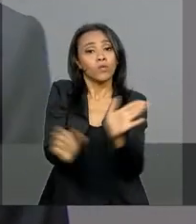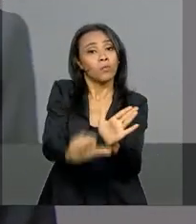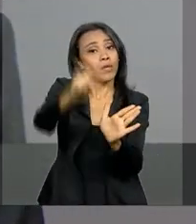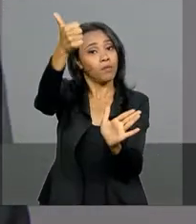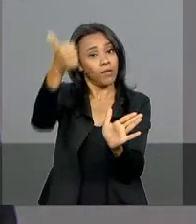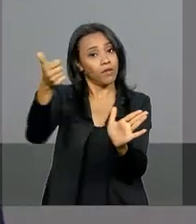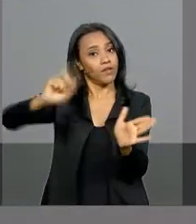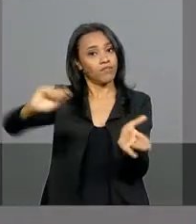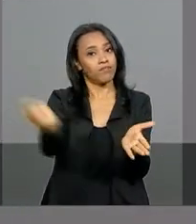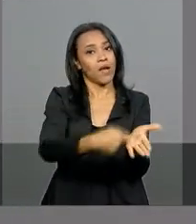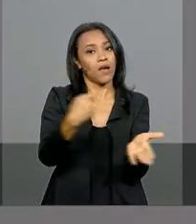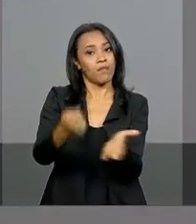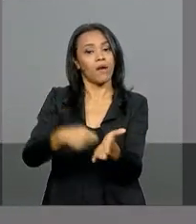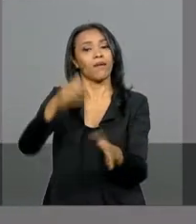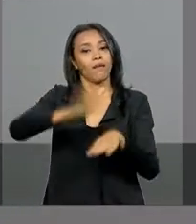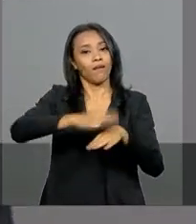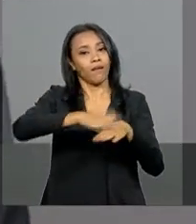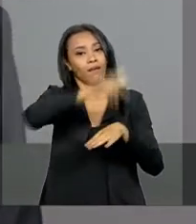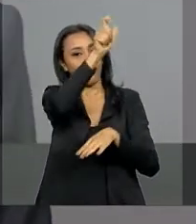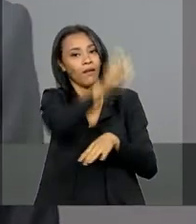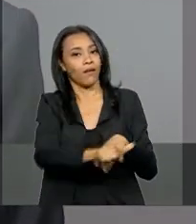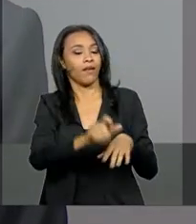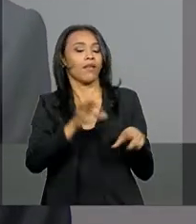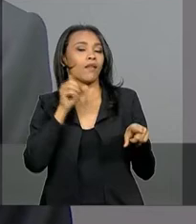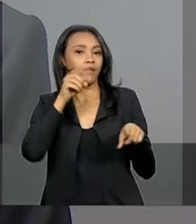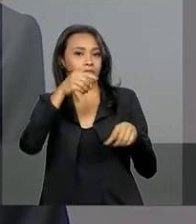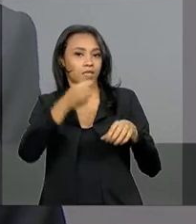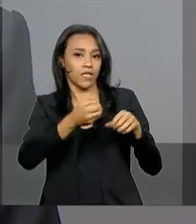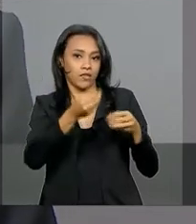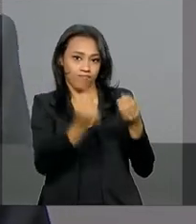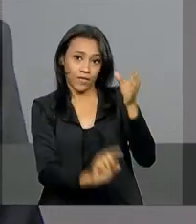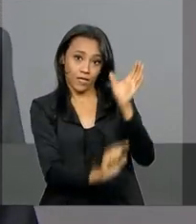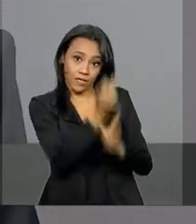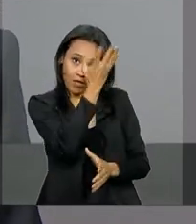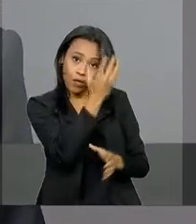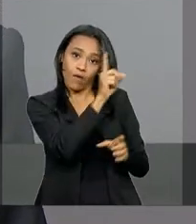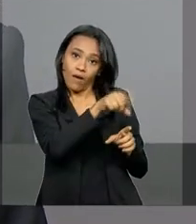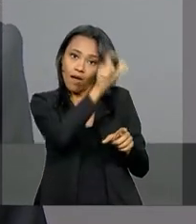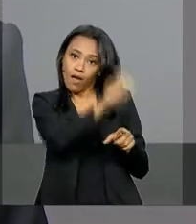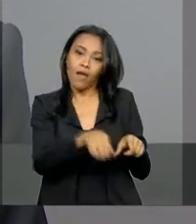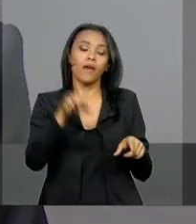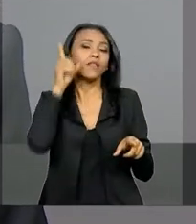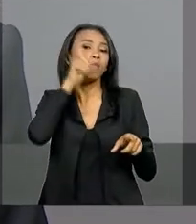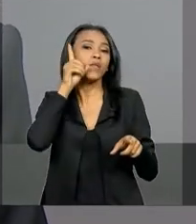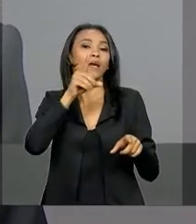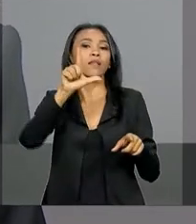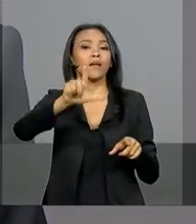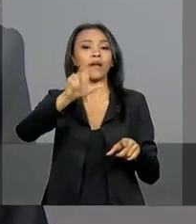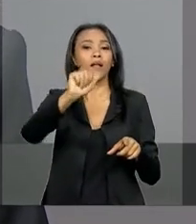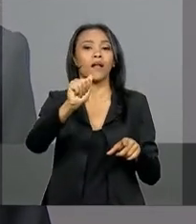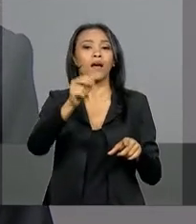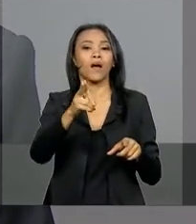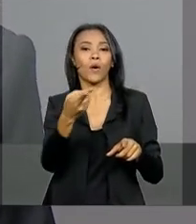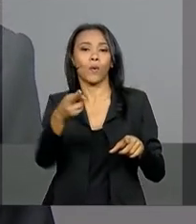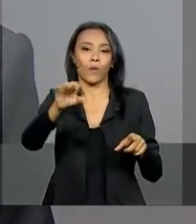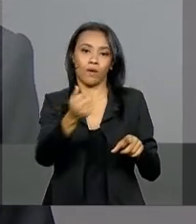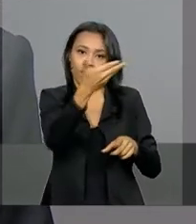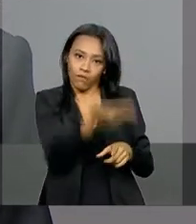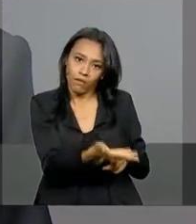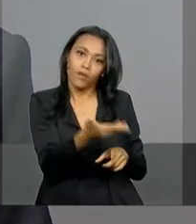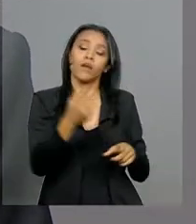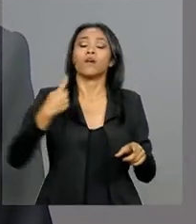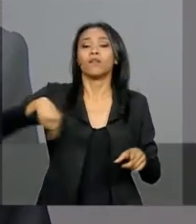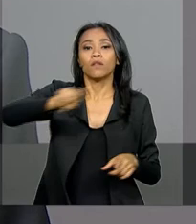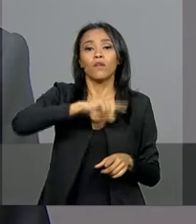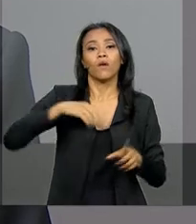lei de autoria da deputada laura carneiro instituir potes de perda do poder familiar todos nós sabemos